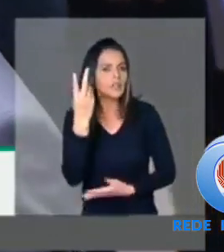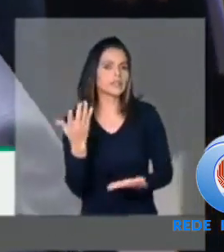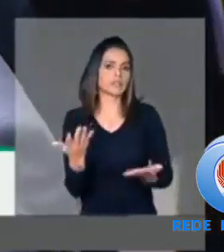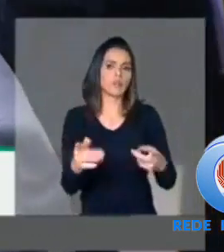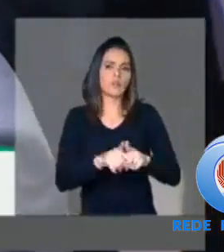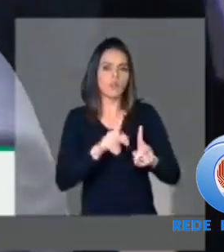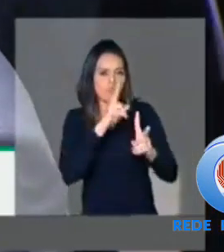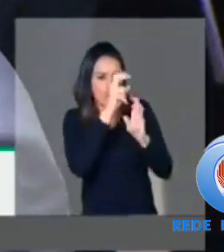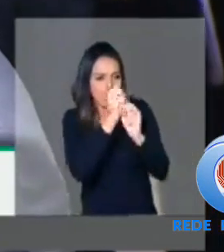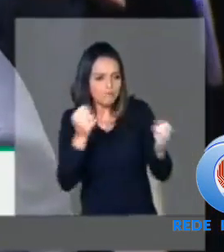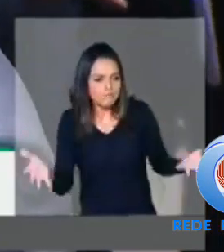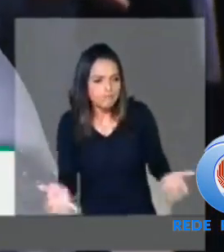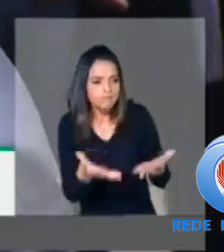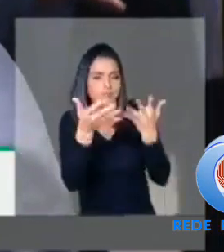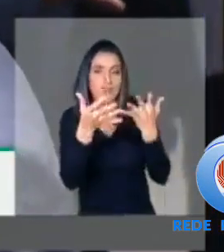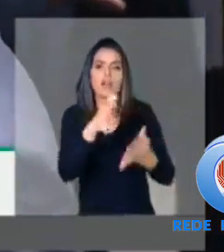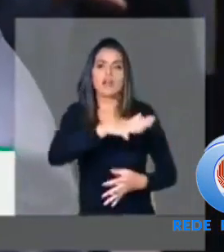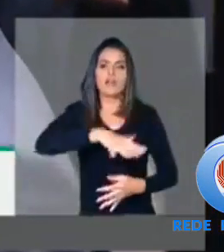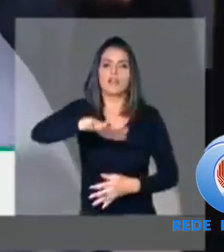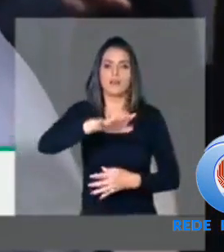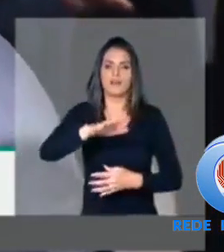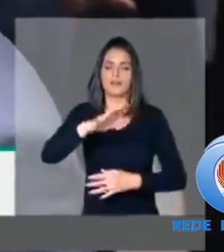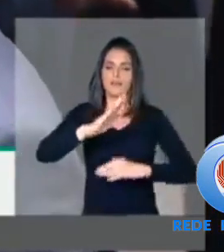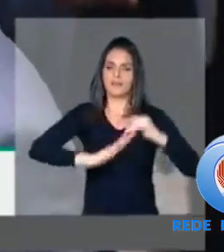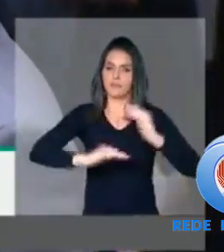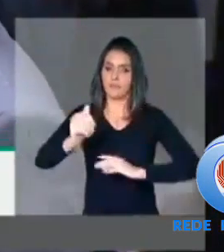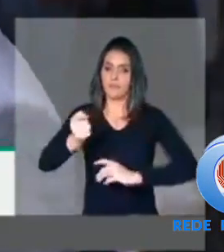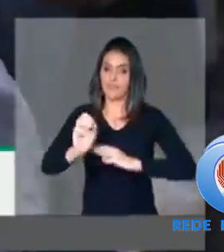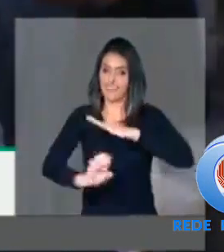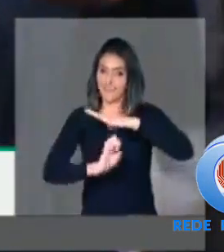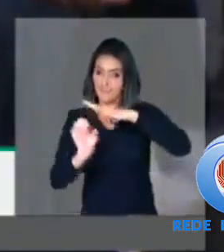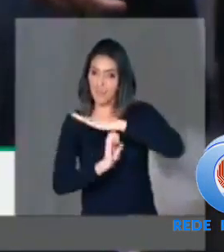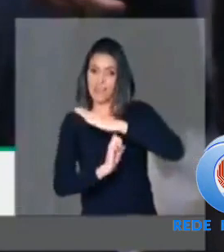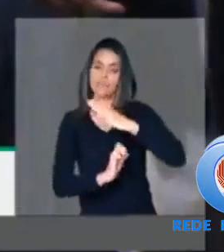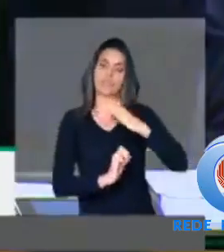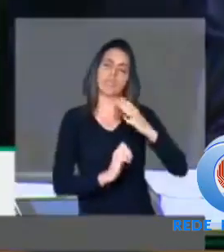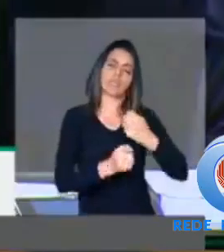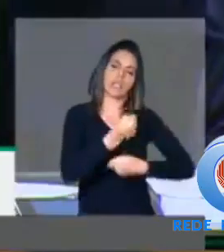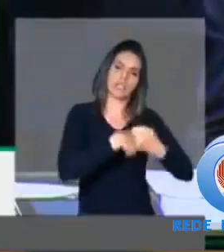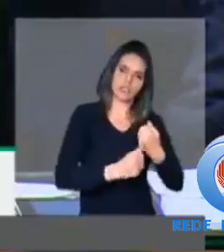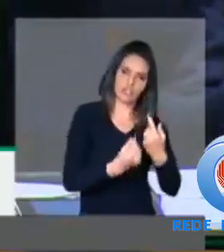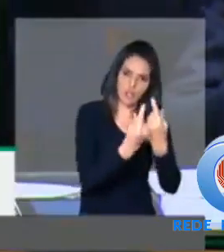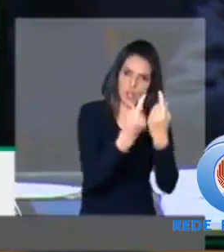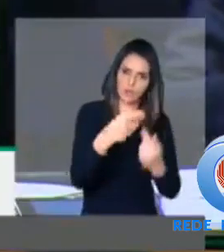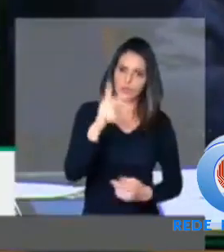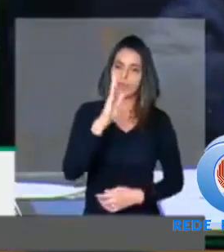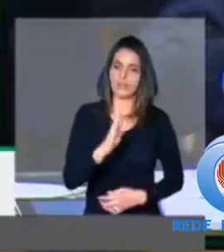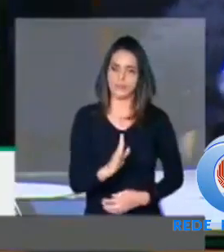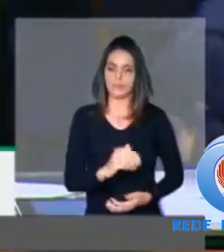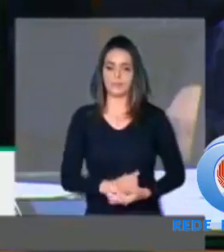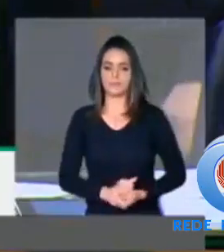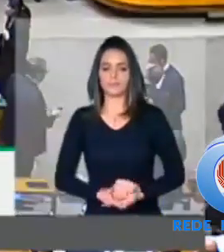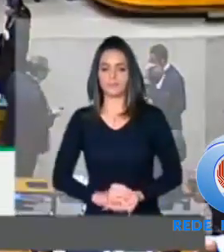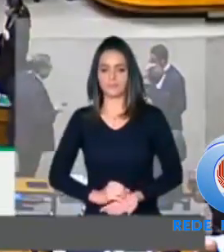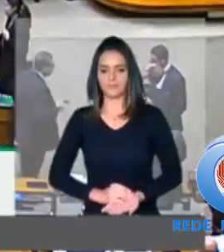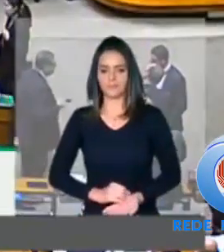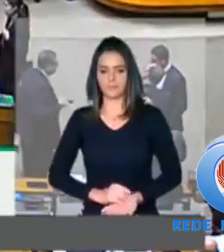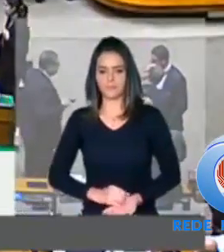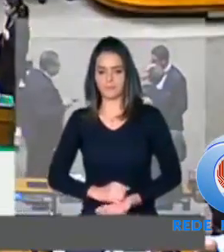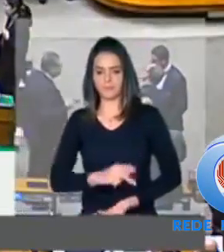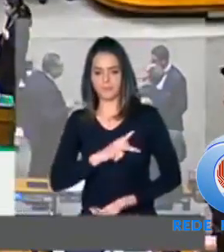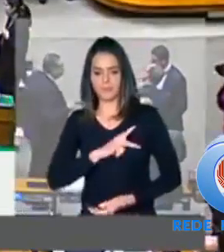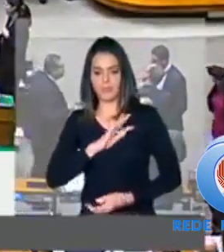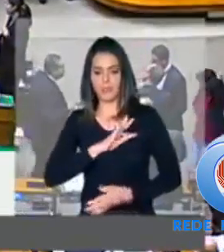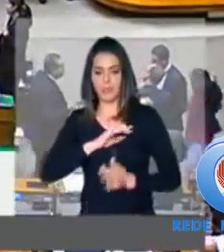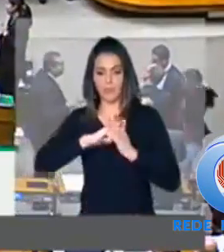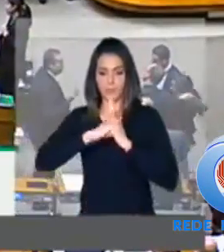e de fortalecimento, sobretudo, do setor produtivo do Brasil. PT. Senhor presidente, o PT está em